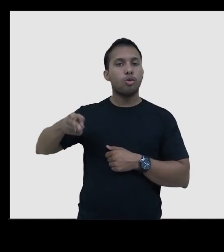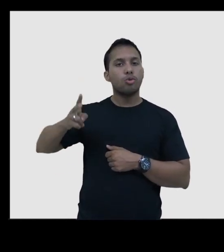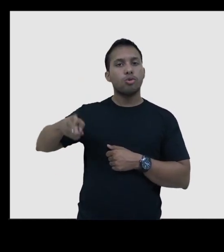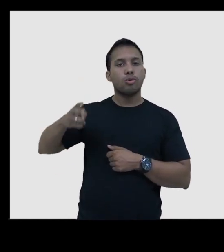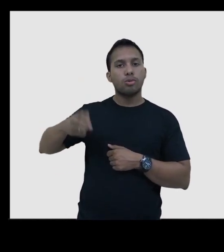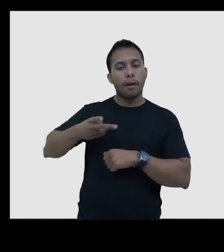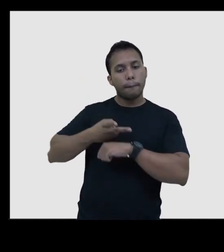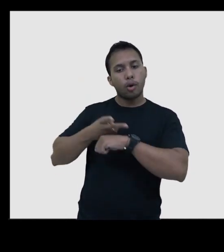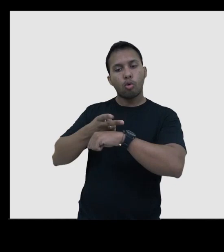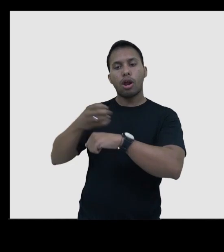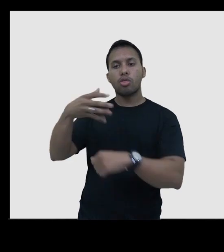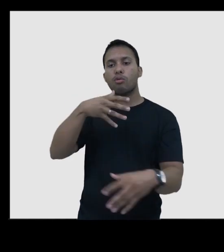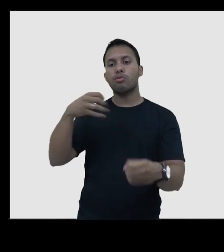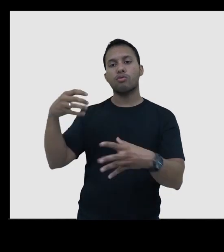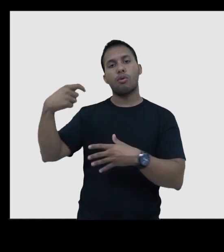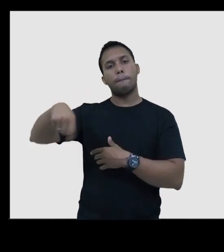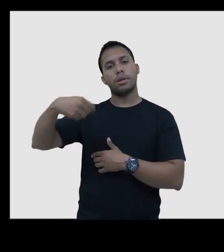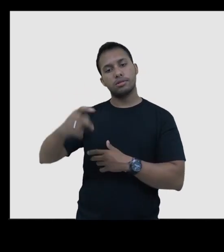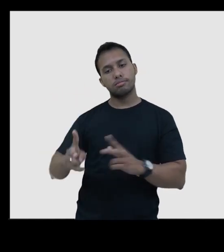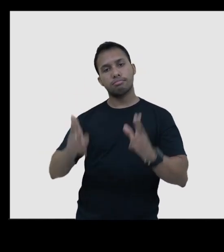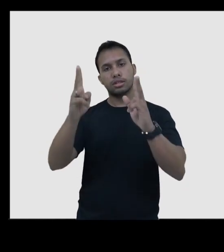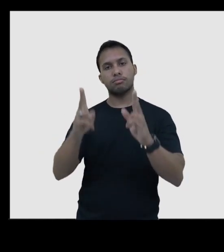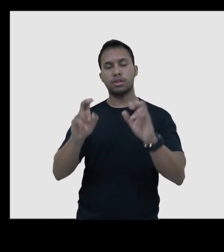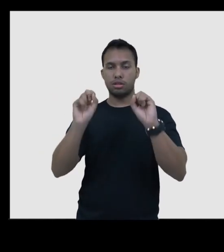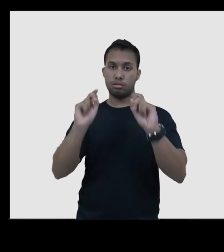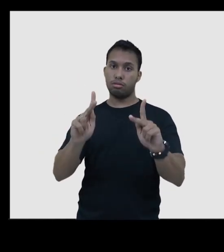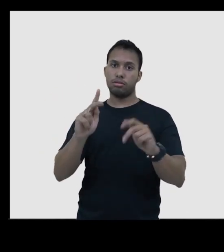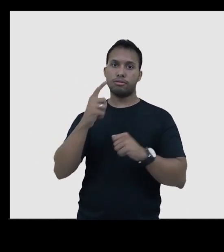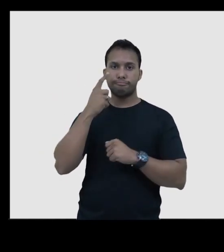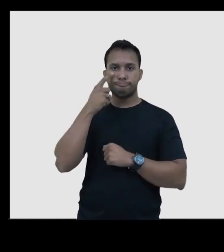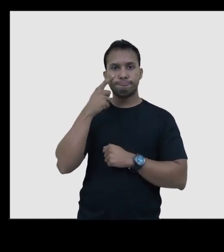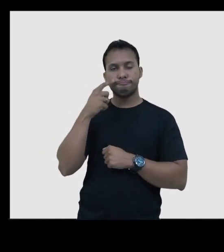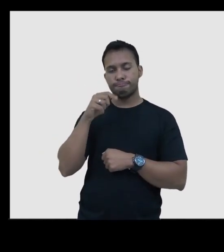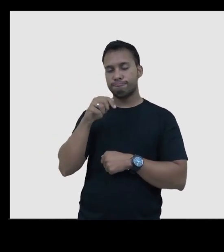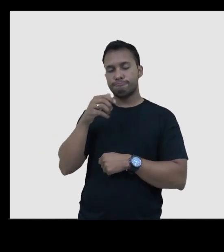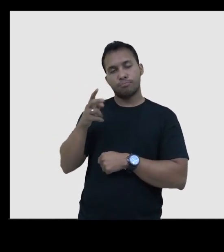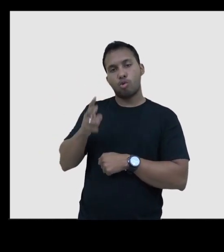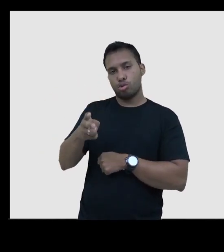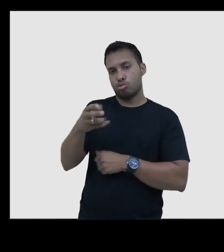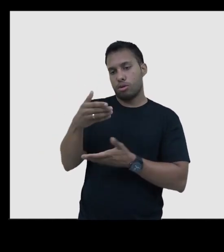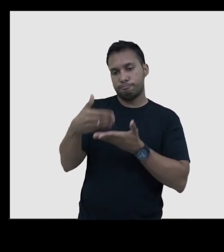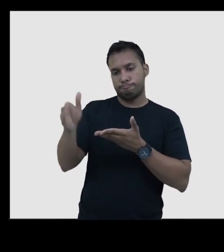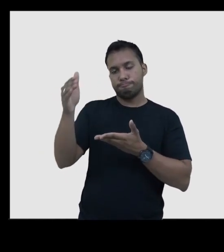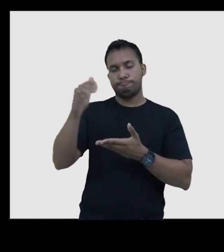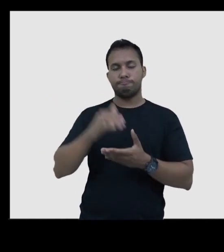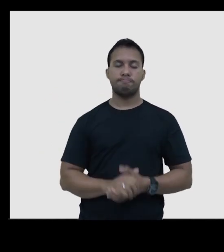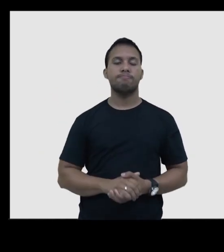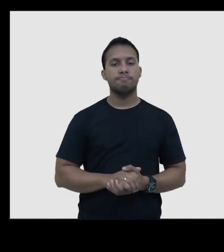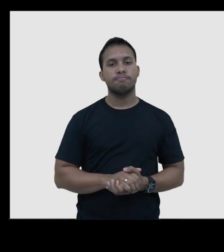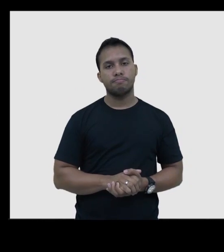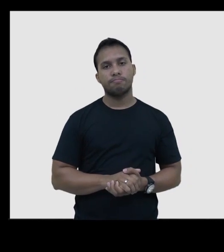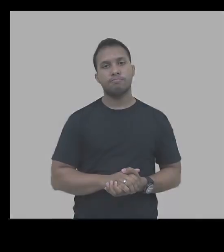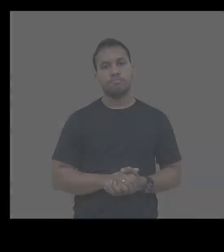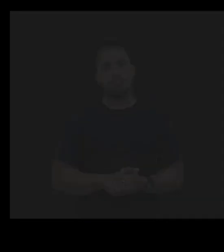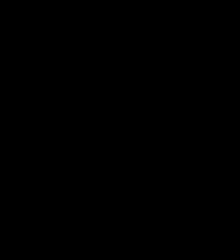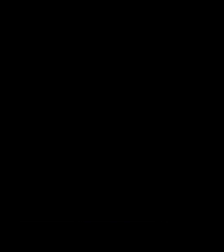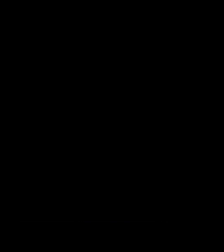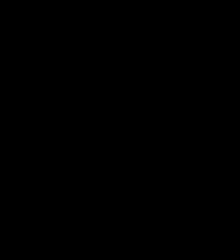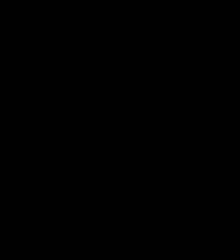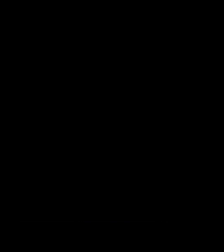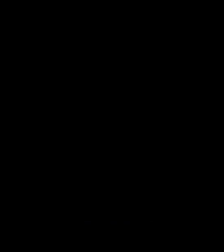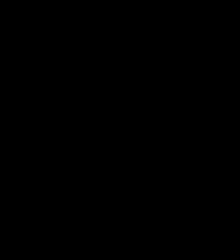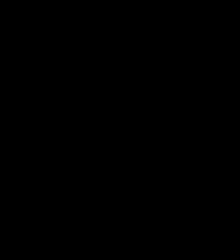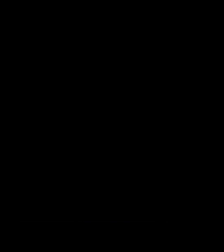Vamos assistir o restante do vídeo agora, continuar assistindo, procurando novos pontos que precisam de uma intervenção nossa na edição, né? Dá o play aqui para continuar.